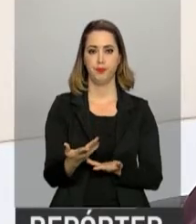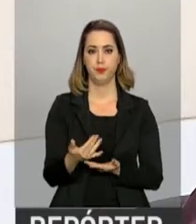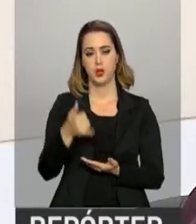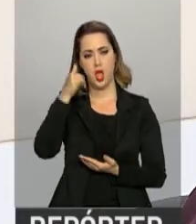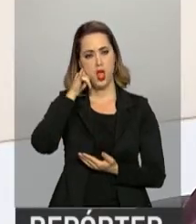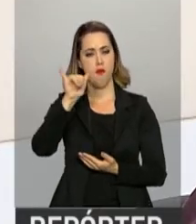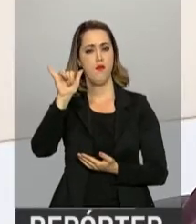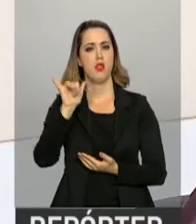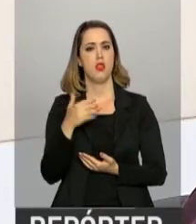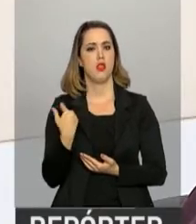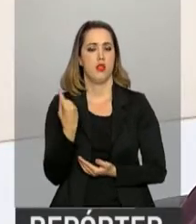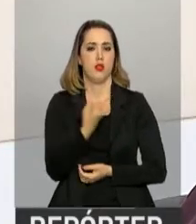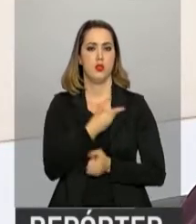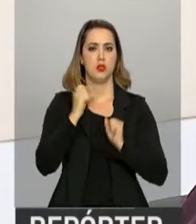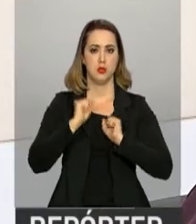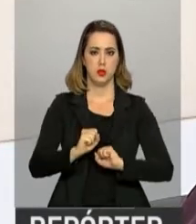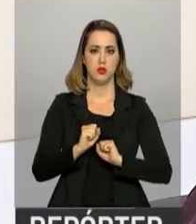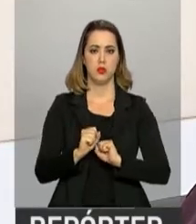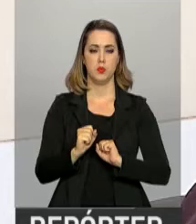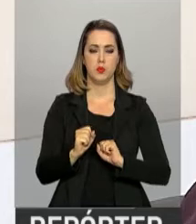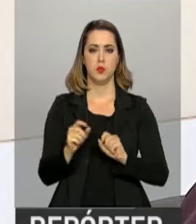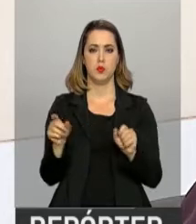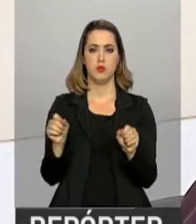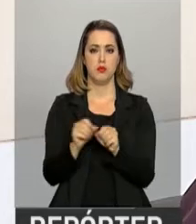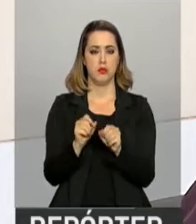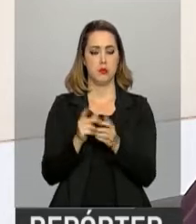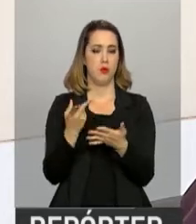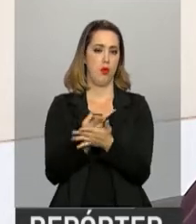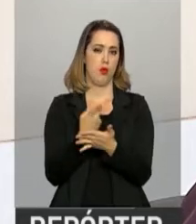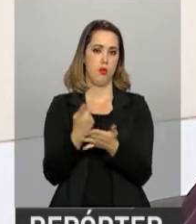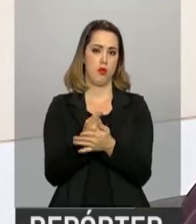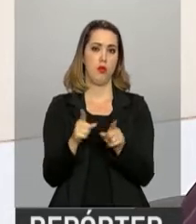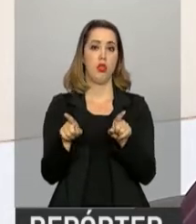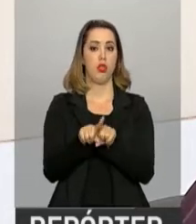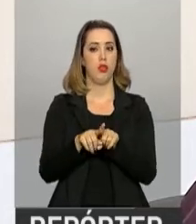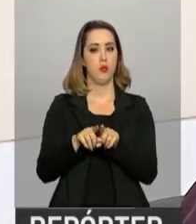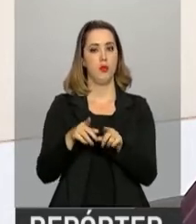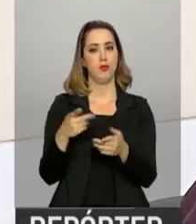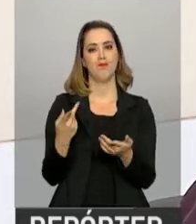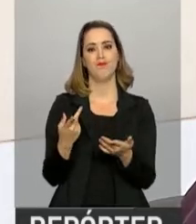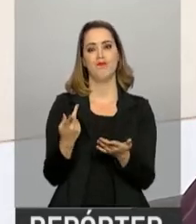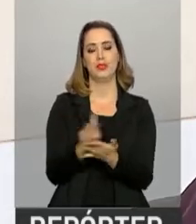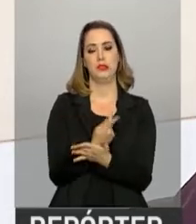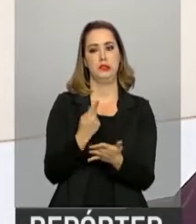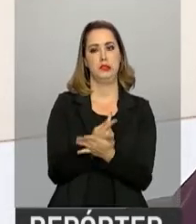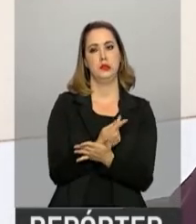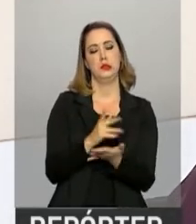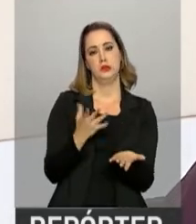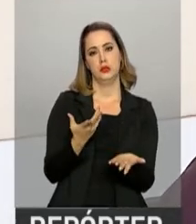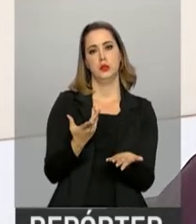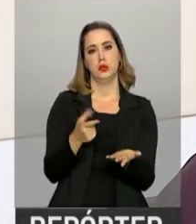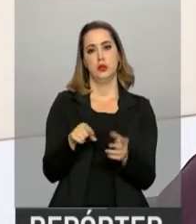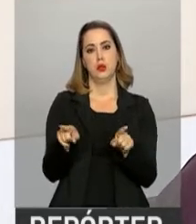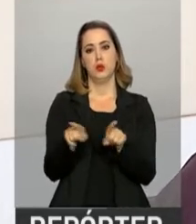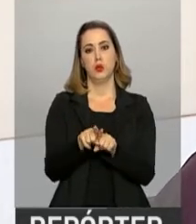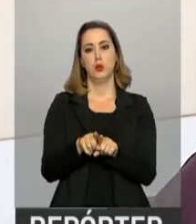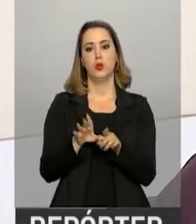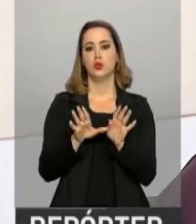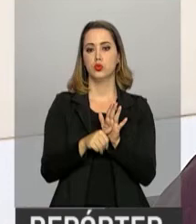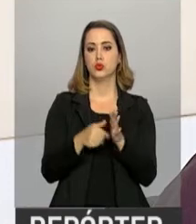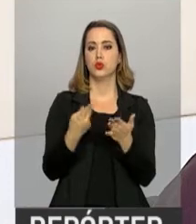cometer erros pessoais, e também evitar fraudes, que é uma realidade hoje, infelizmente, né?